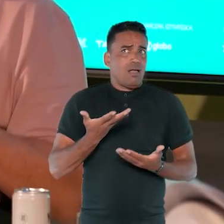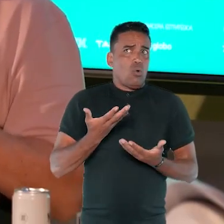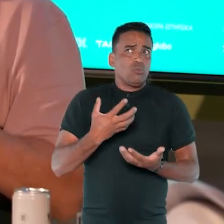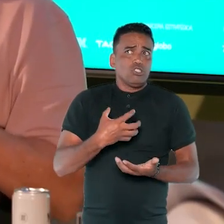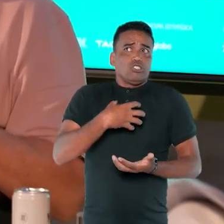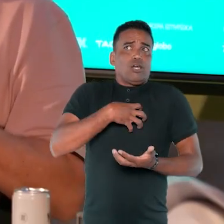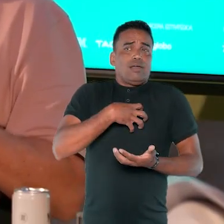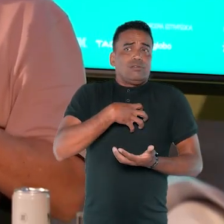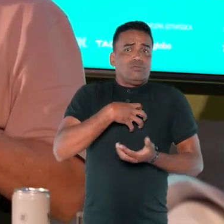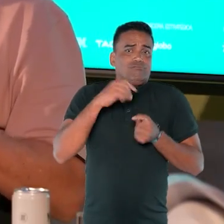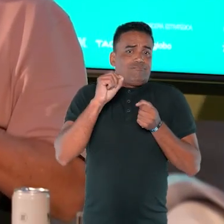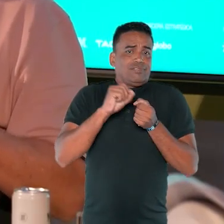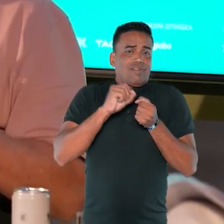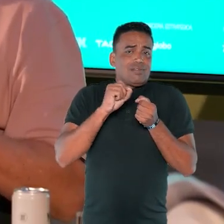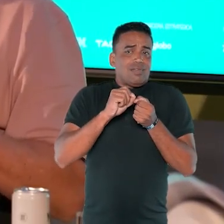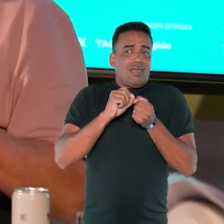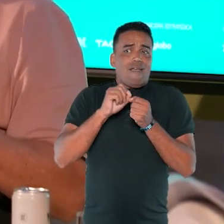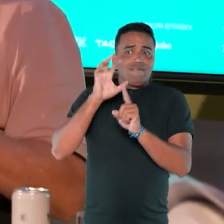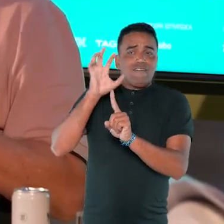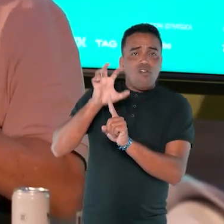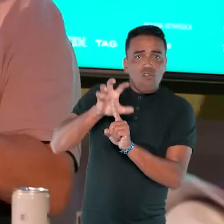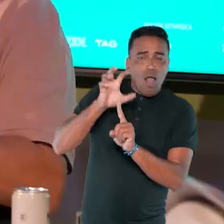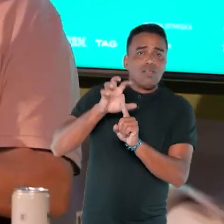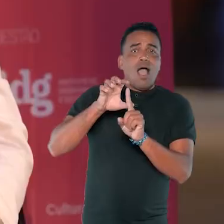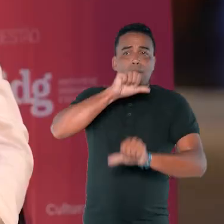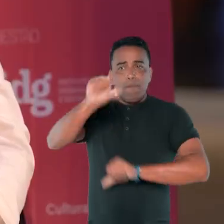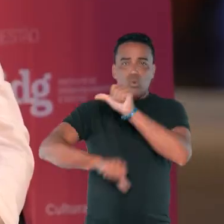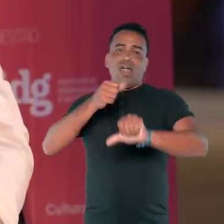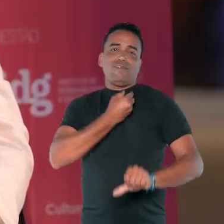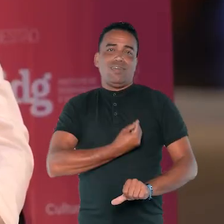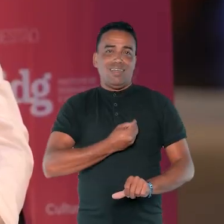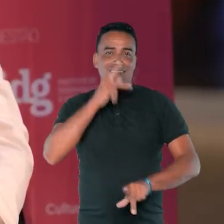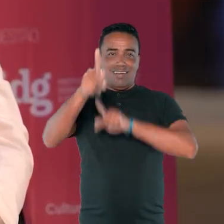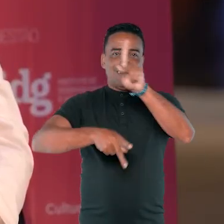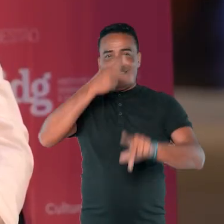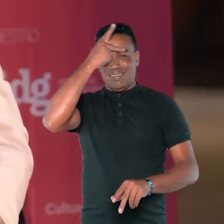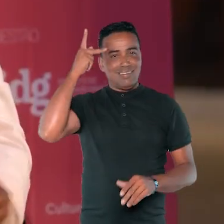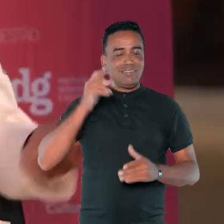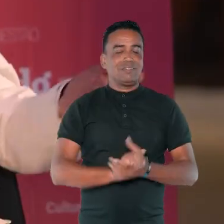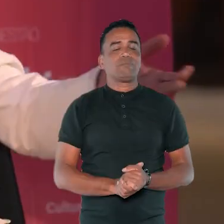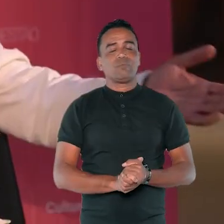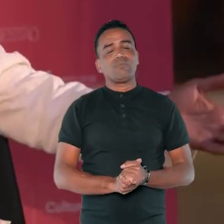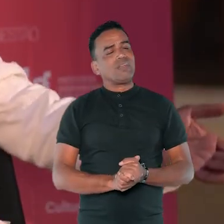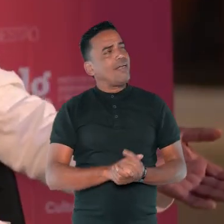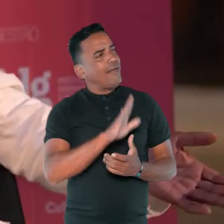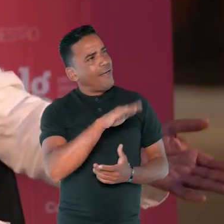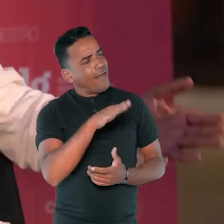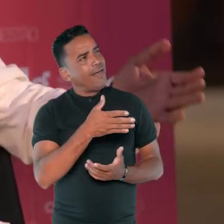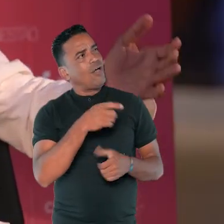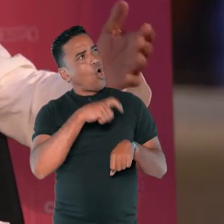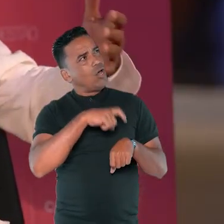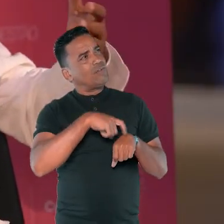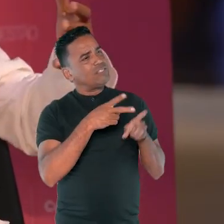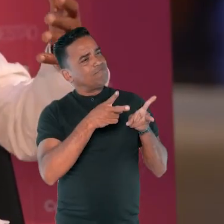forma de contagiar, de contaminar e transformar. Olha, quando a gente escuta, quando a